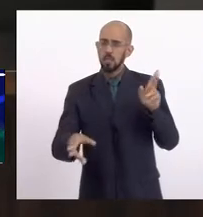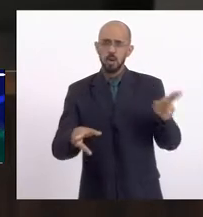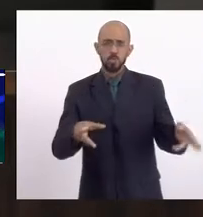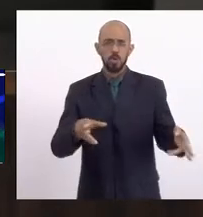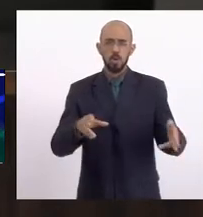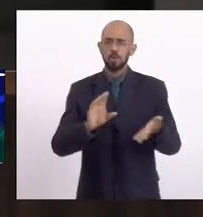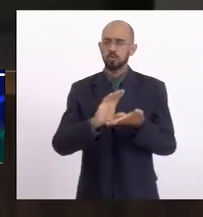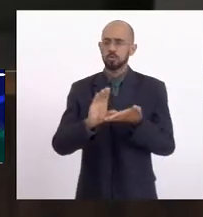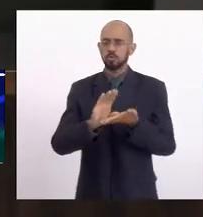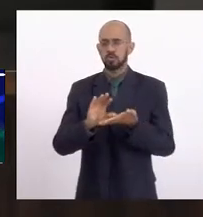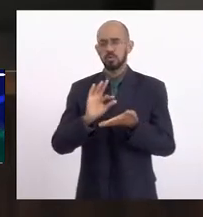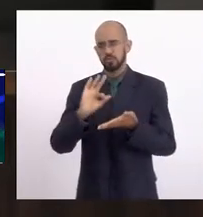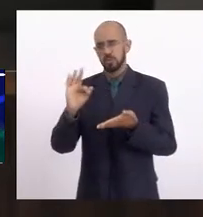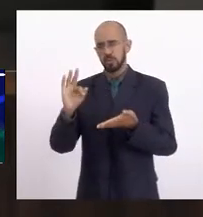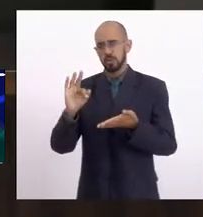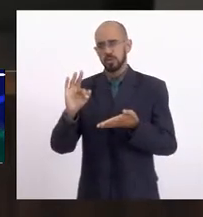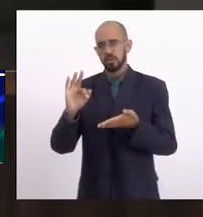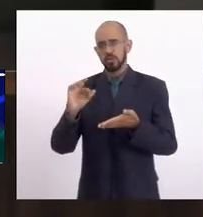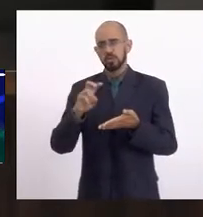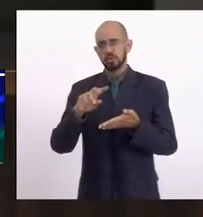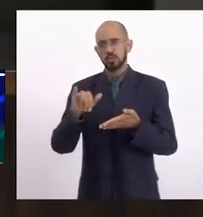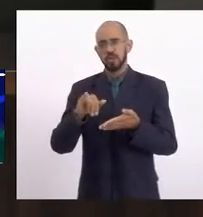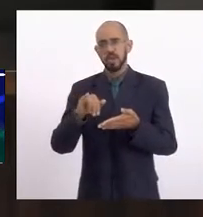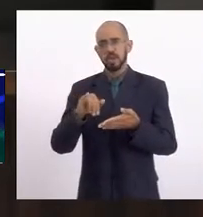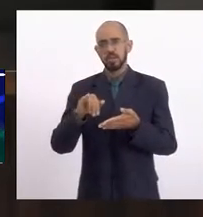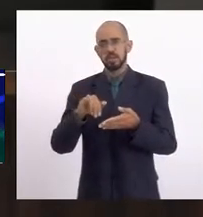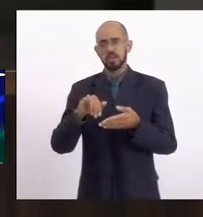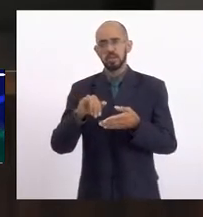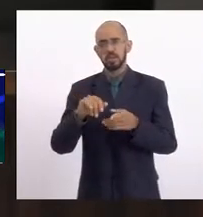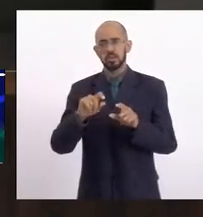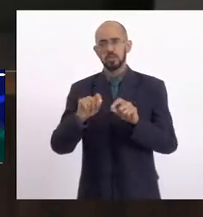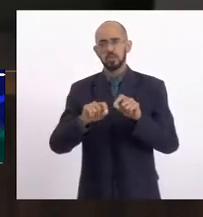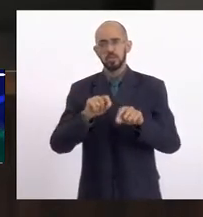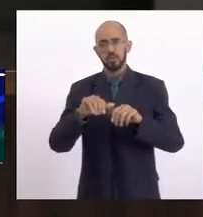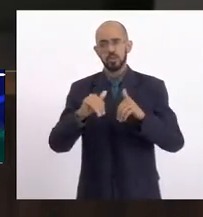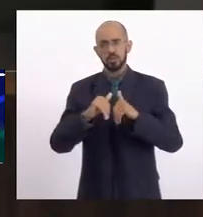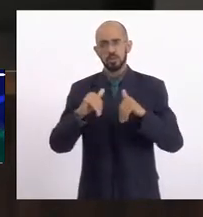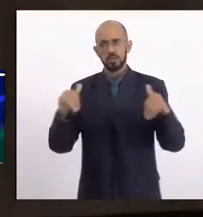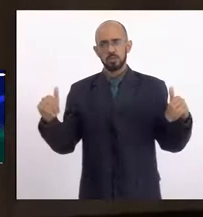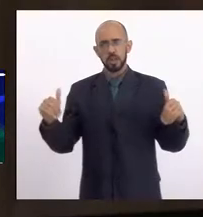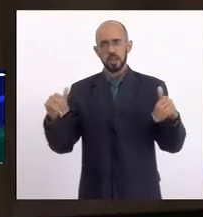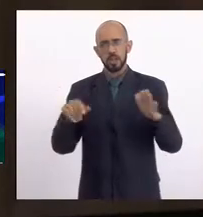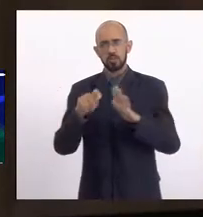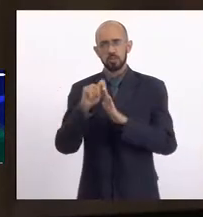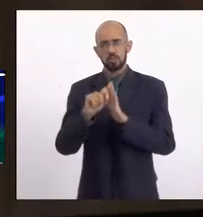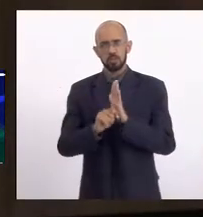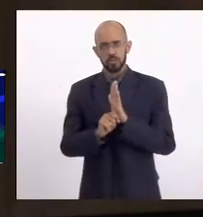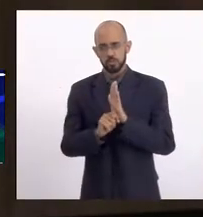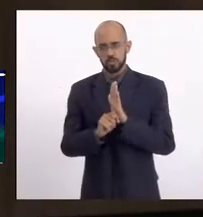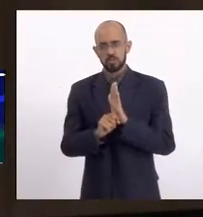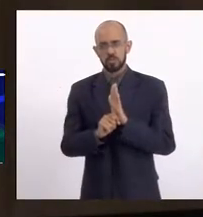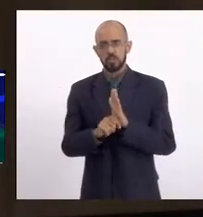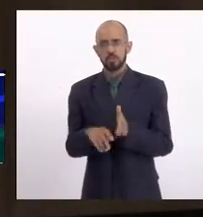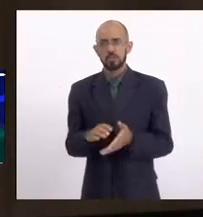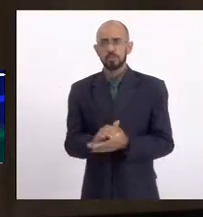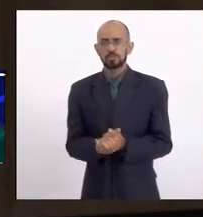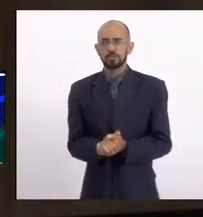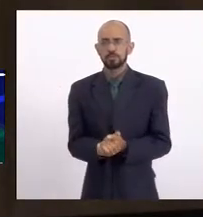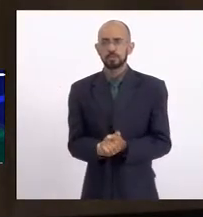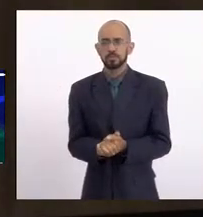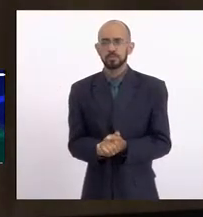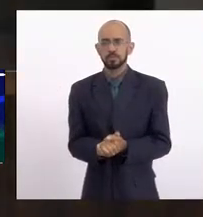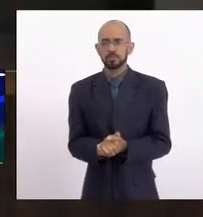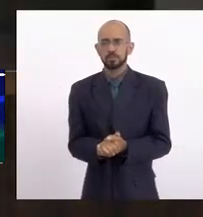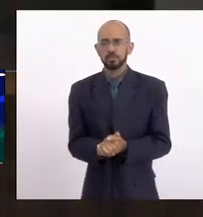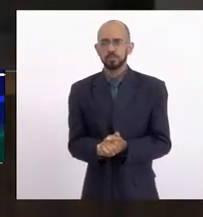Federal e vamos afastar eu vou fazer apartado do texto é isso que eu perguntar você nem com a criação em